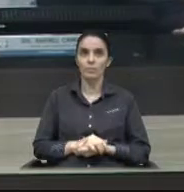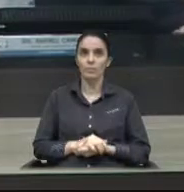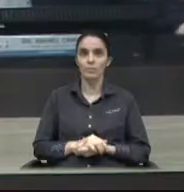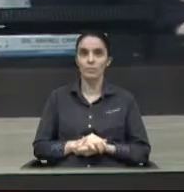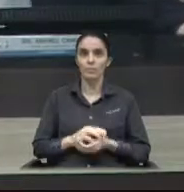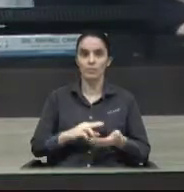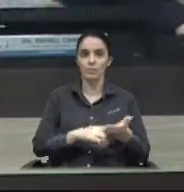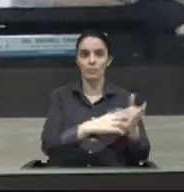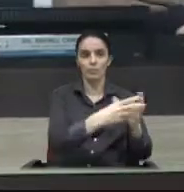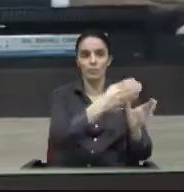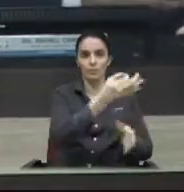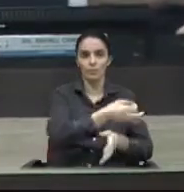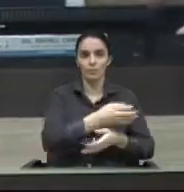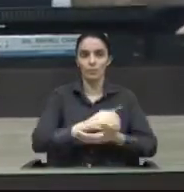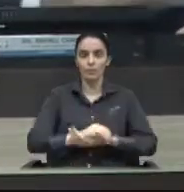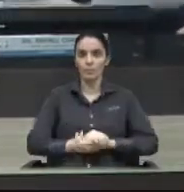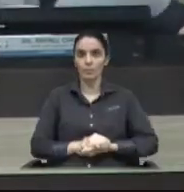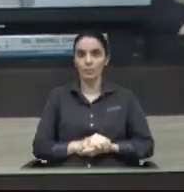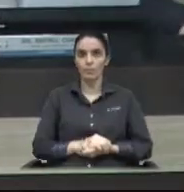as comissões competentes